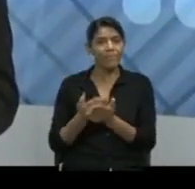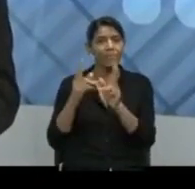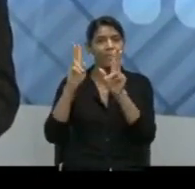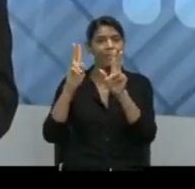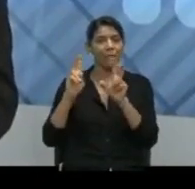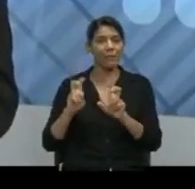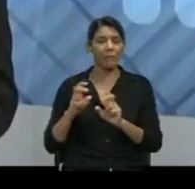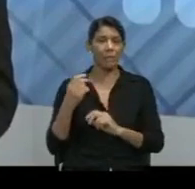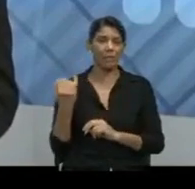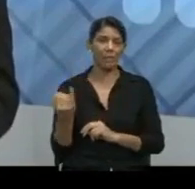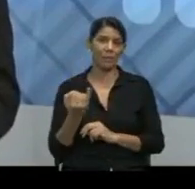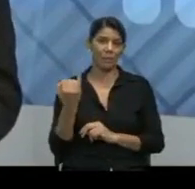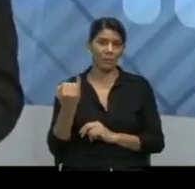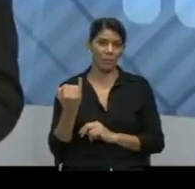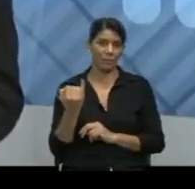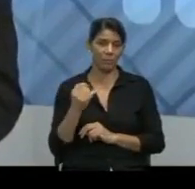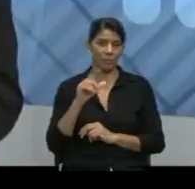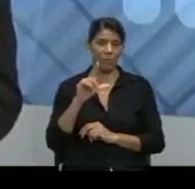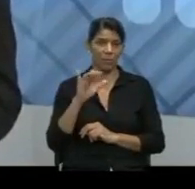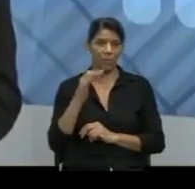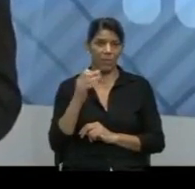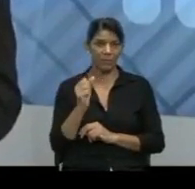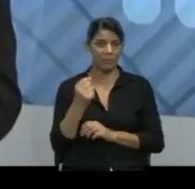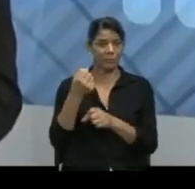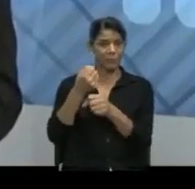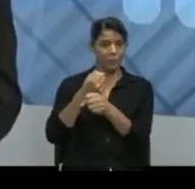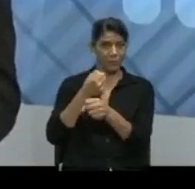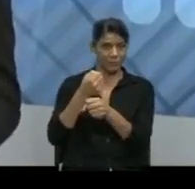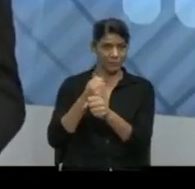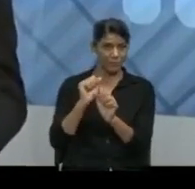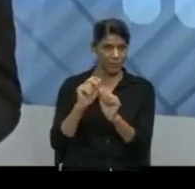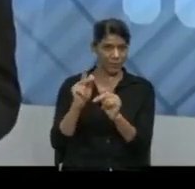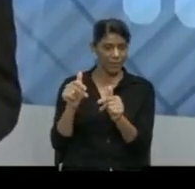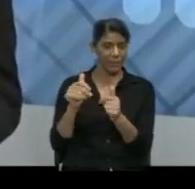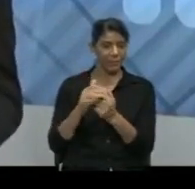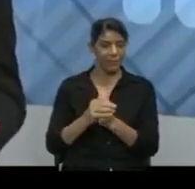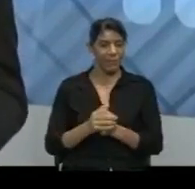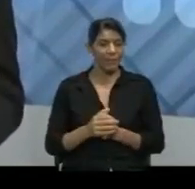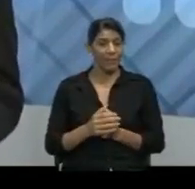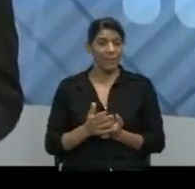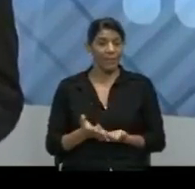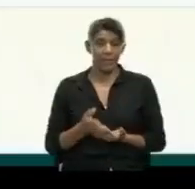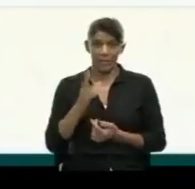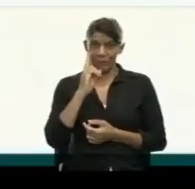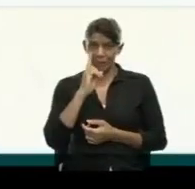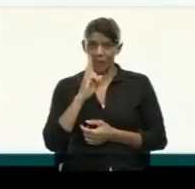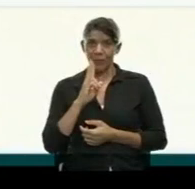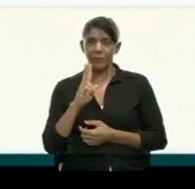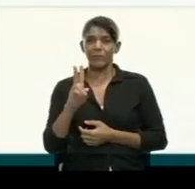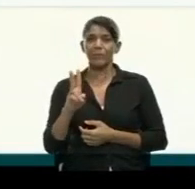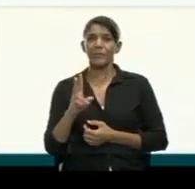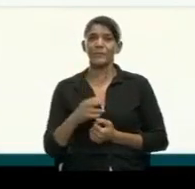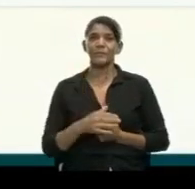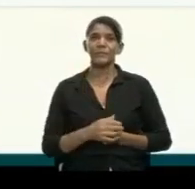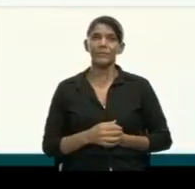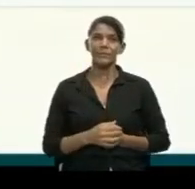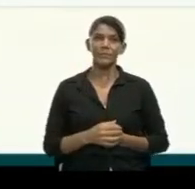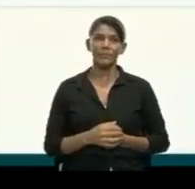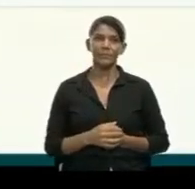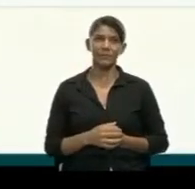assunto importantíssimo sobre locação de obra. Tudo bem? Então, me acompanhe no quadro.